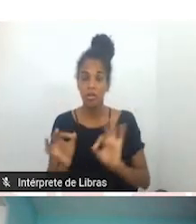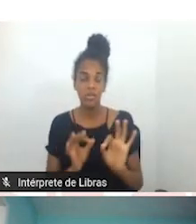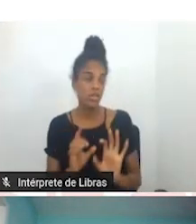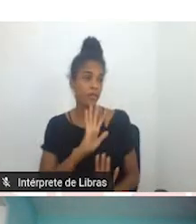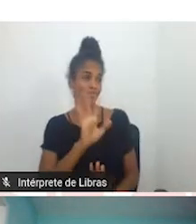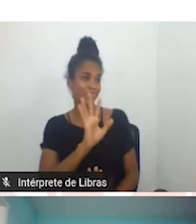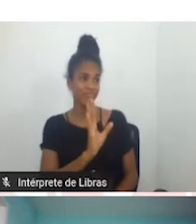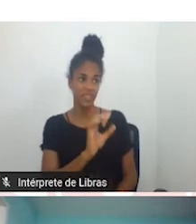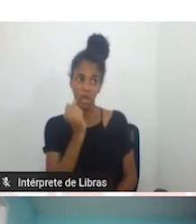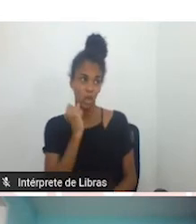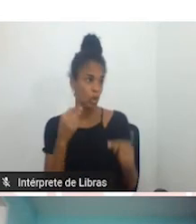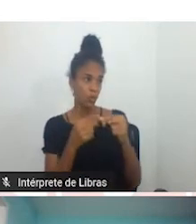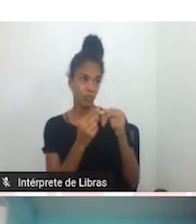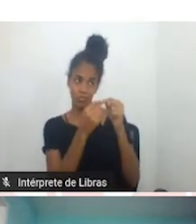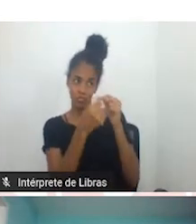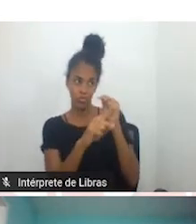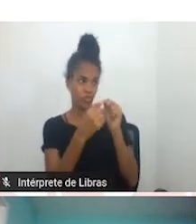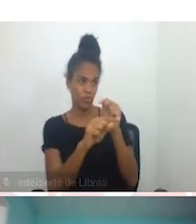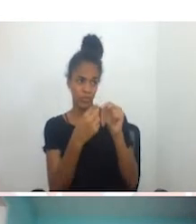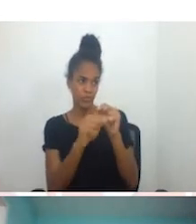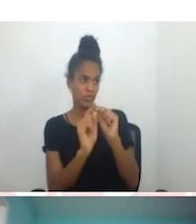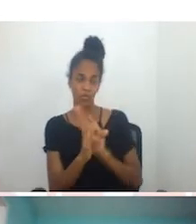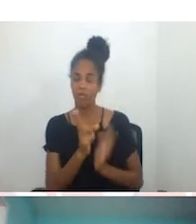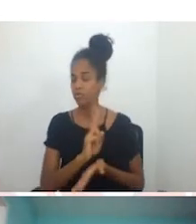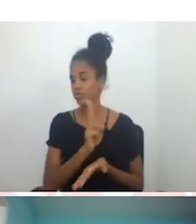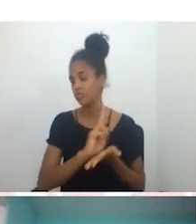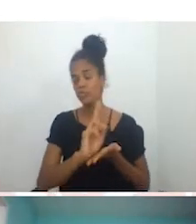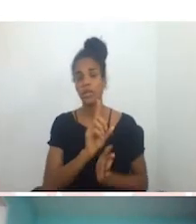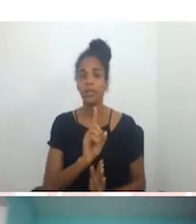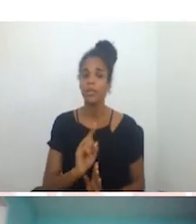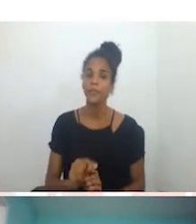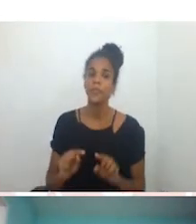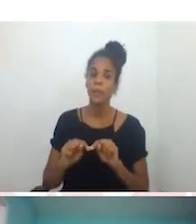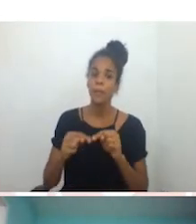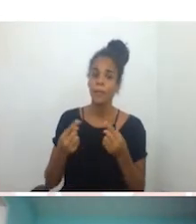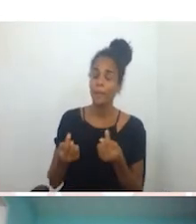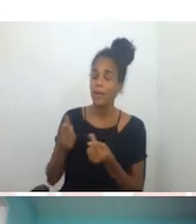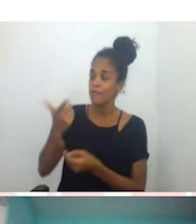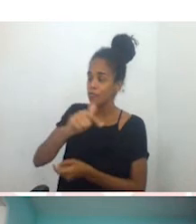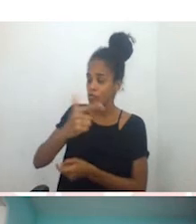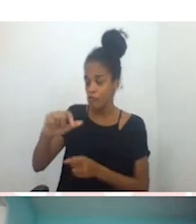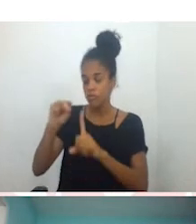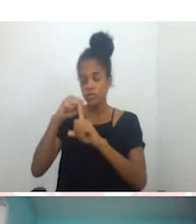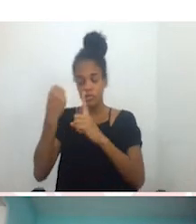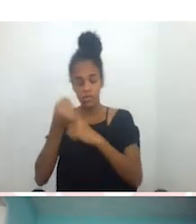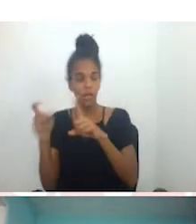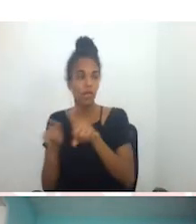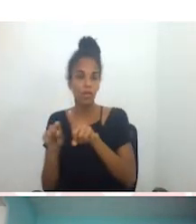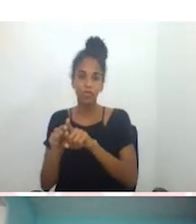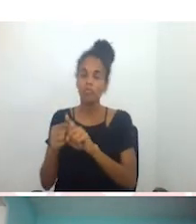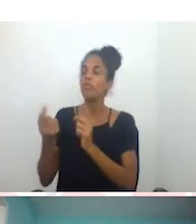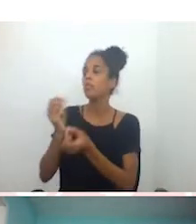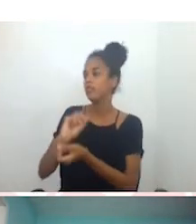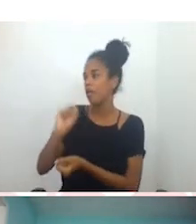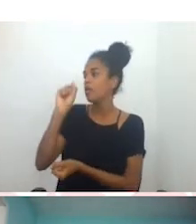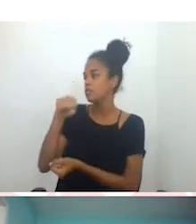angiotensina no inibidor da enzima conversora de angiotensina do paciente que tem insuficiência cardíaca? Isso aí vai prejudicar o paciente. Então, a gente precisa